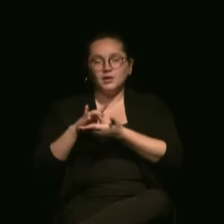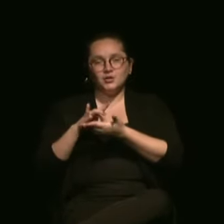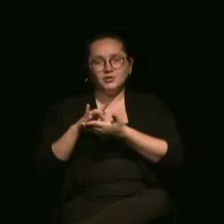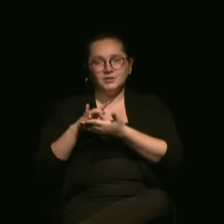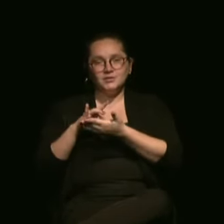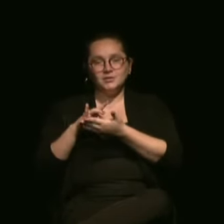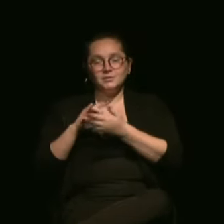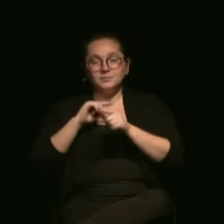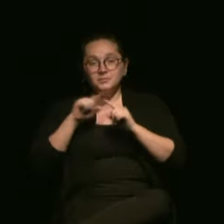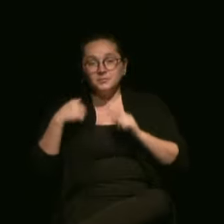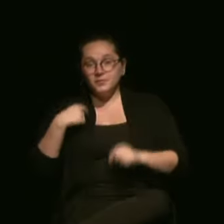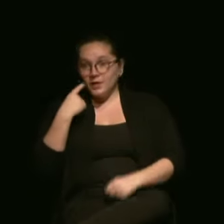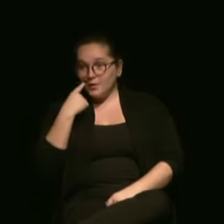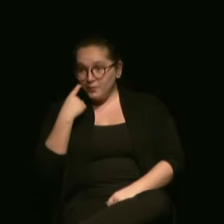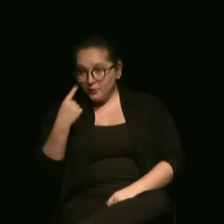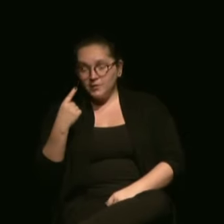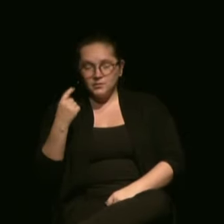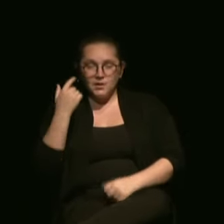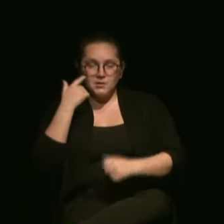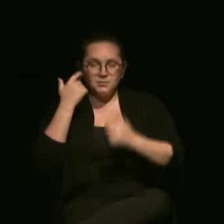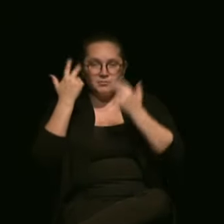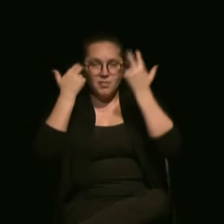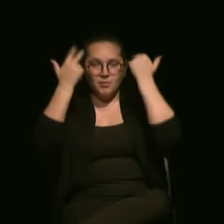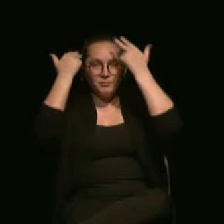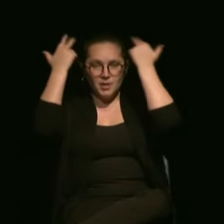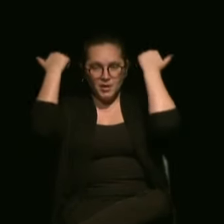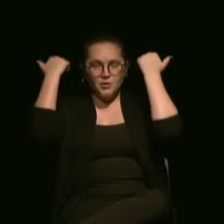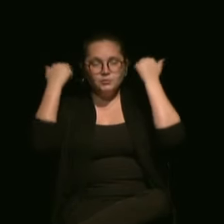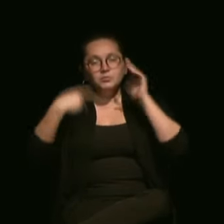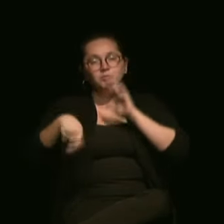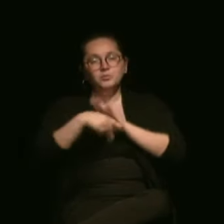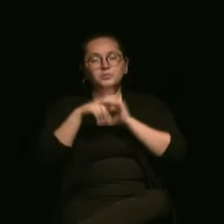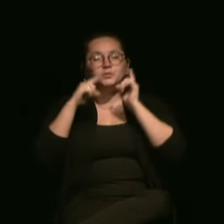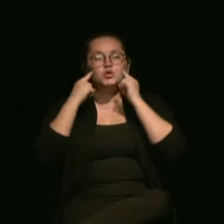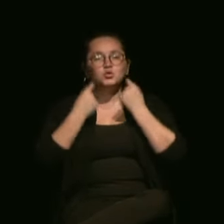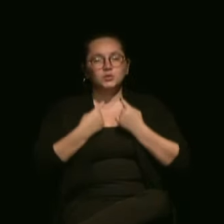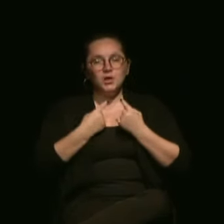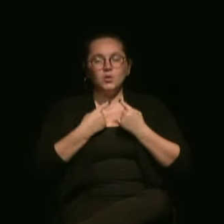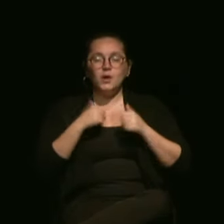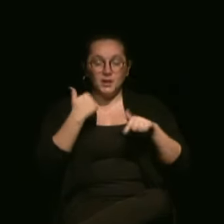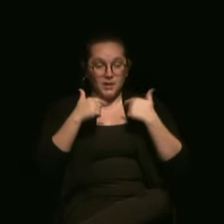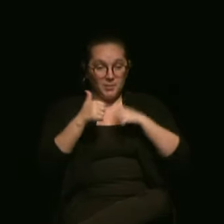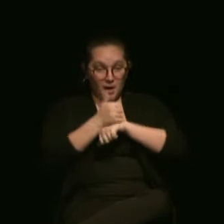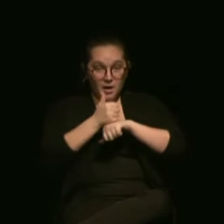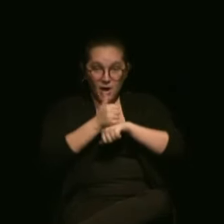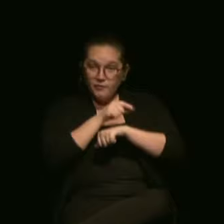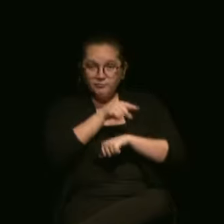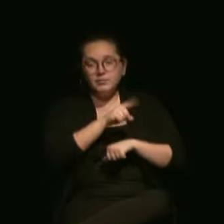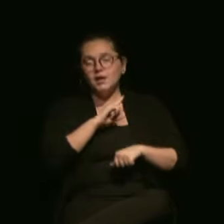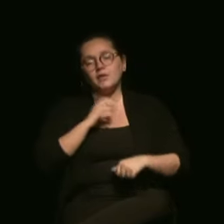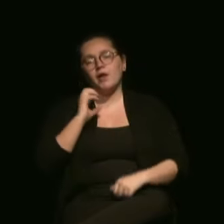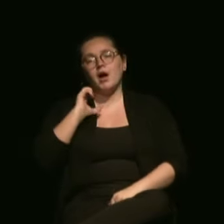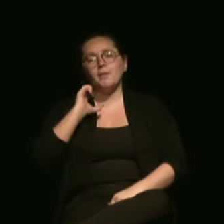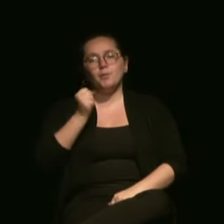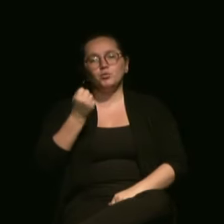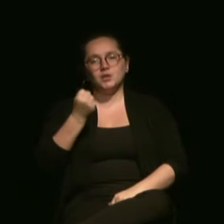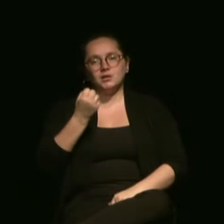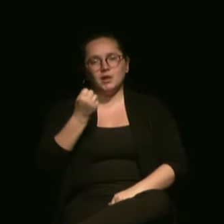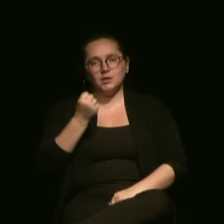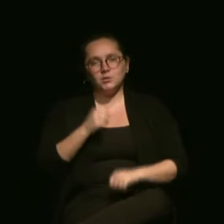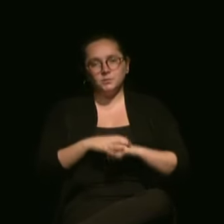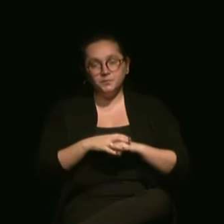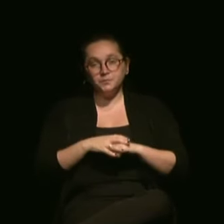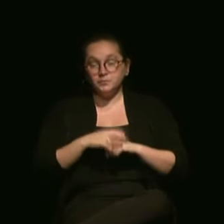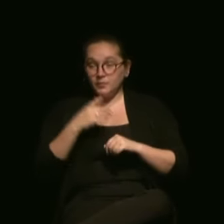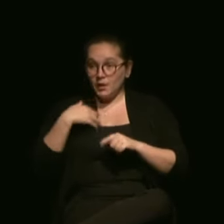Abraham Bomba, esse barbeiro judeu, não trabalhava mais como barbeiro, ele estava aposentado. Aluguei uma barbearia e